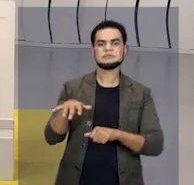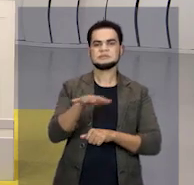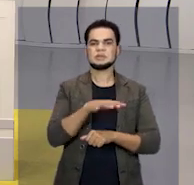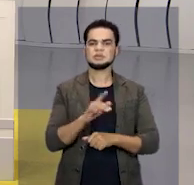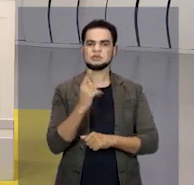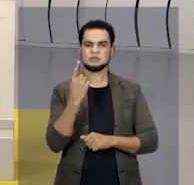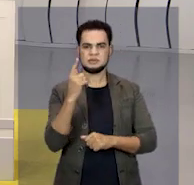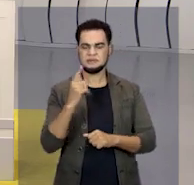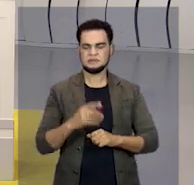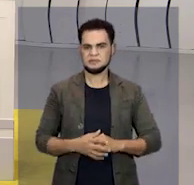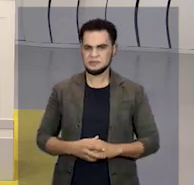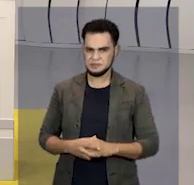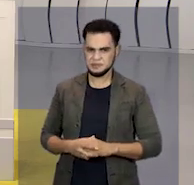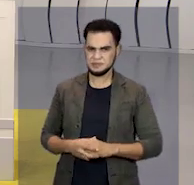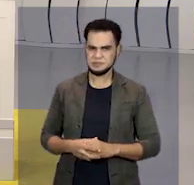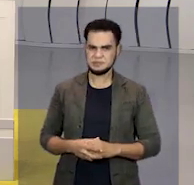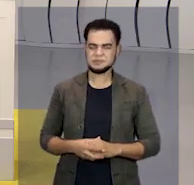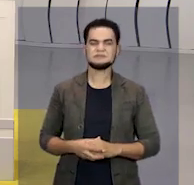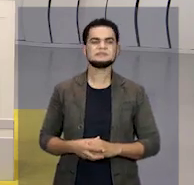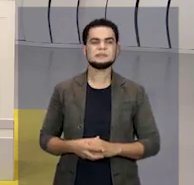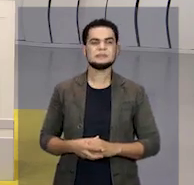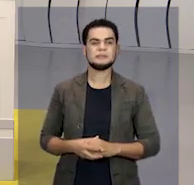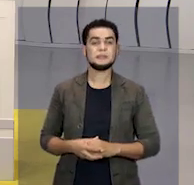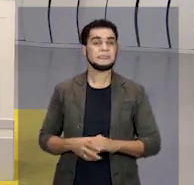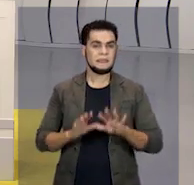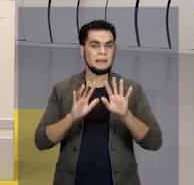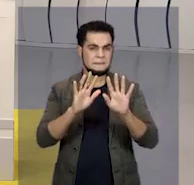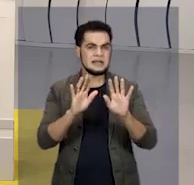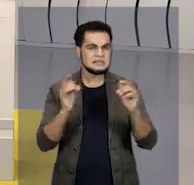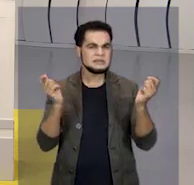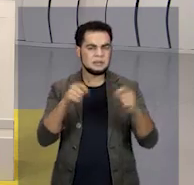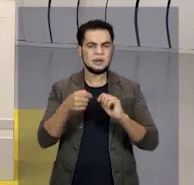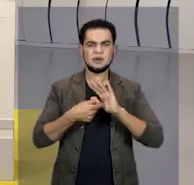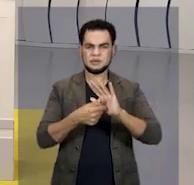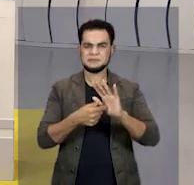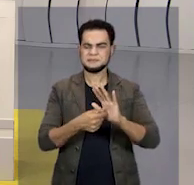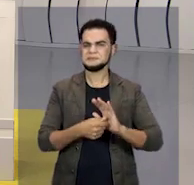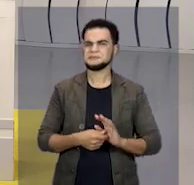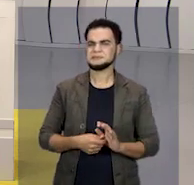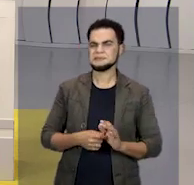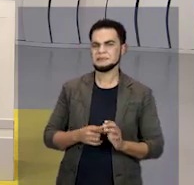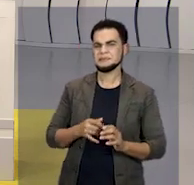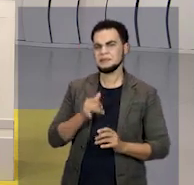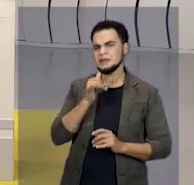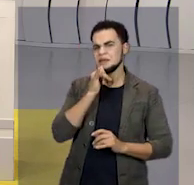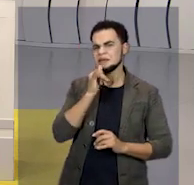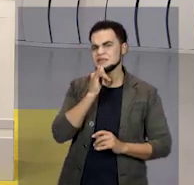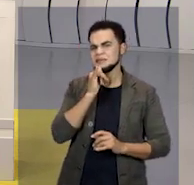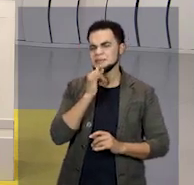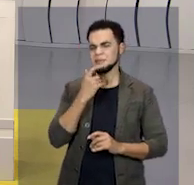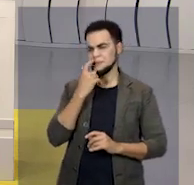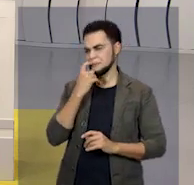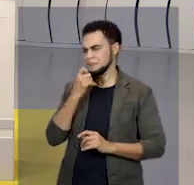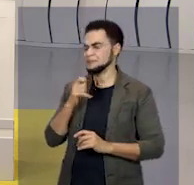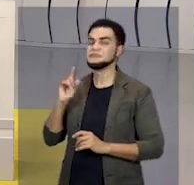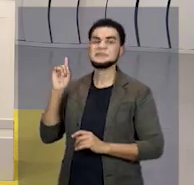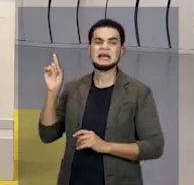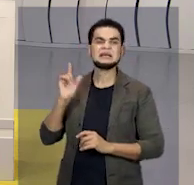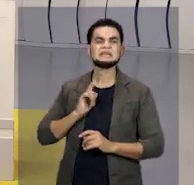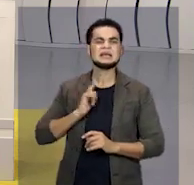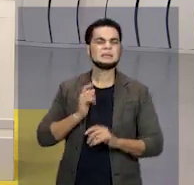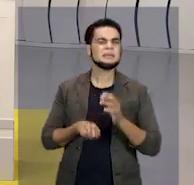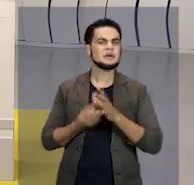né? Mas aqui já podemos destacar, né? Ou seja, quando a gente tem a construção do território brasileiro, a